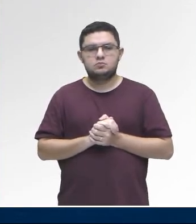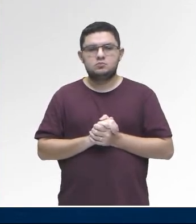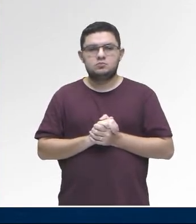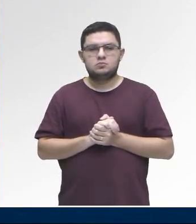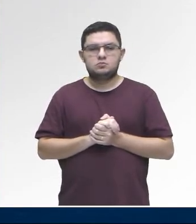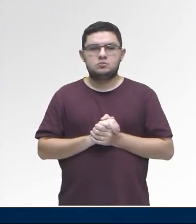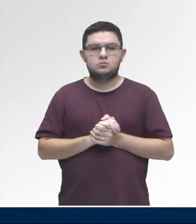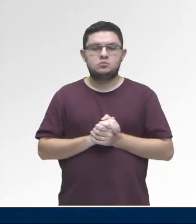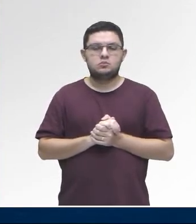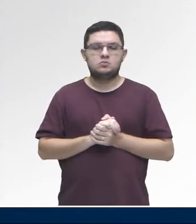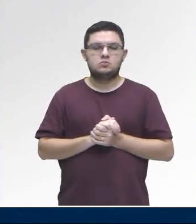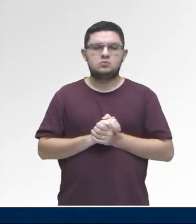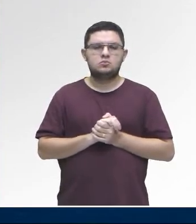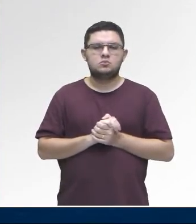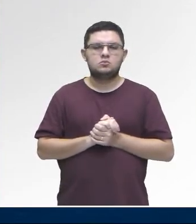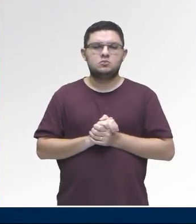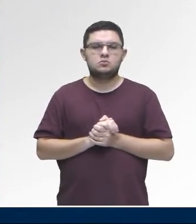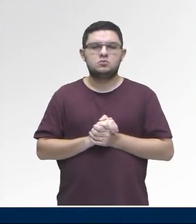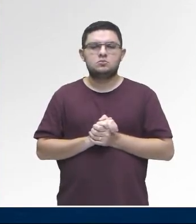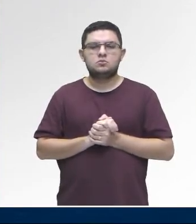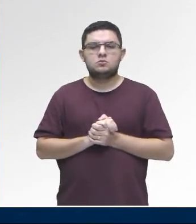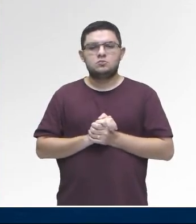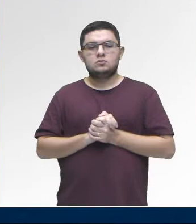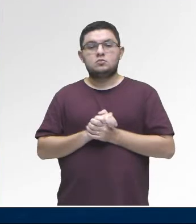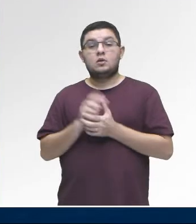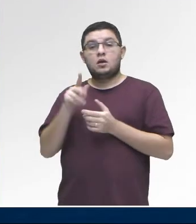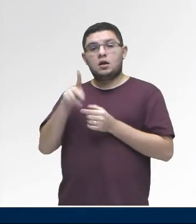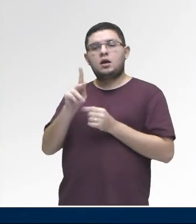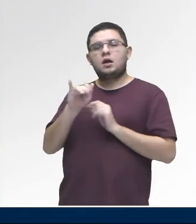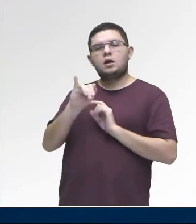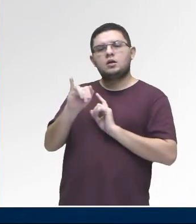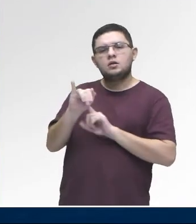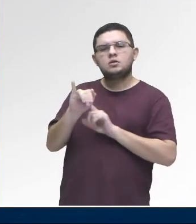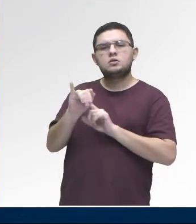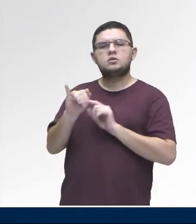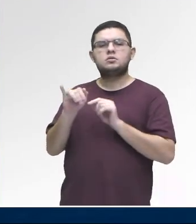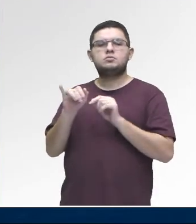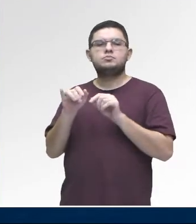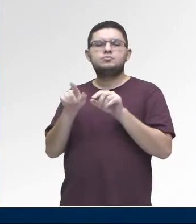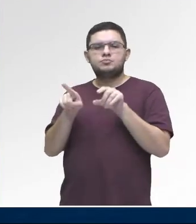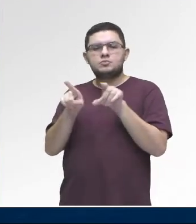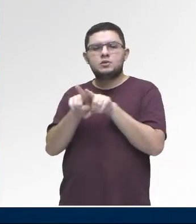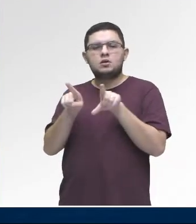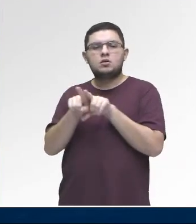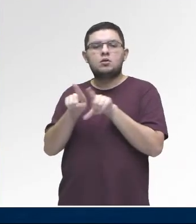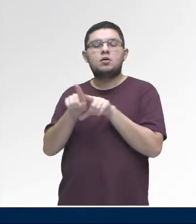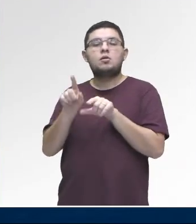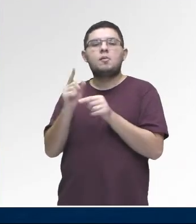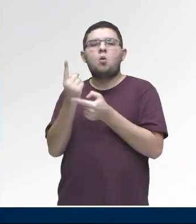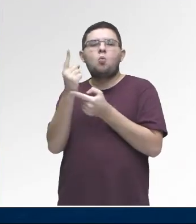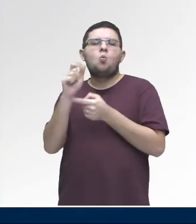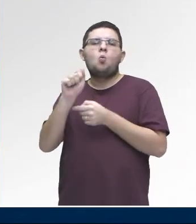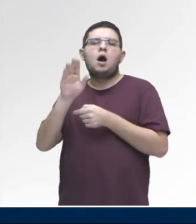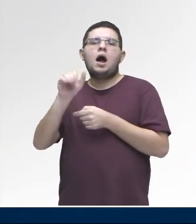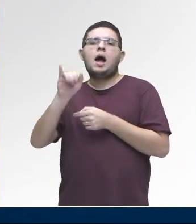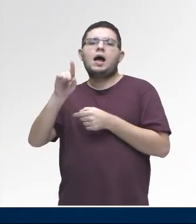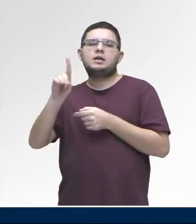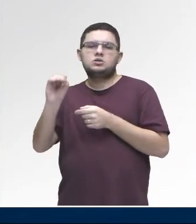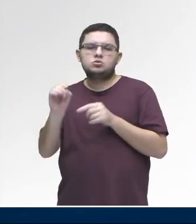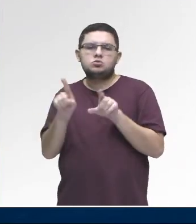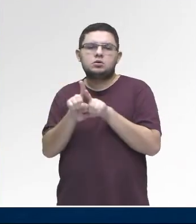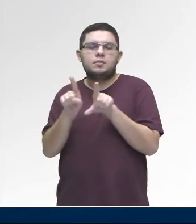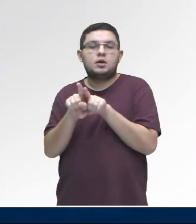que pode se referir tanto para um ácido como para uma base. E aí, para montar